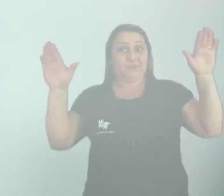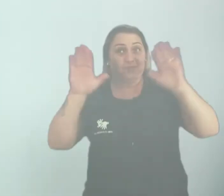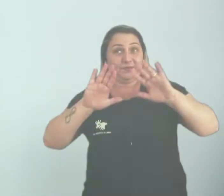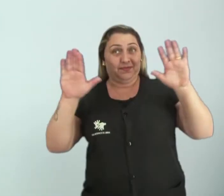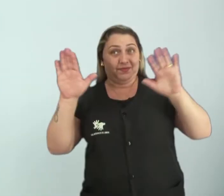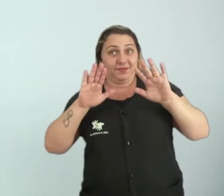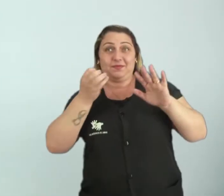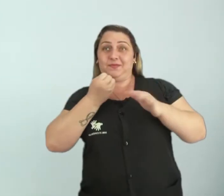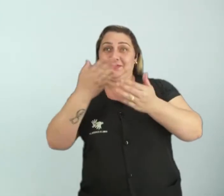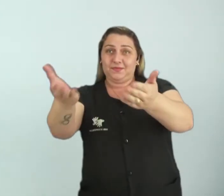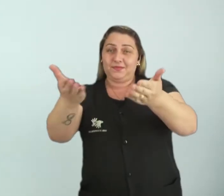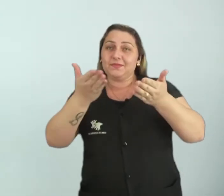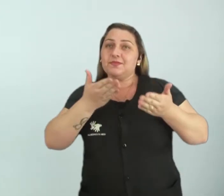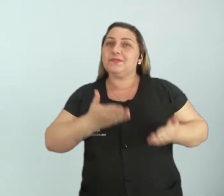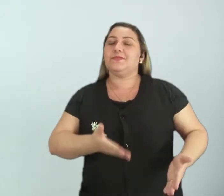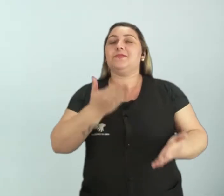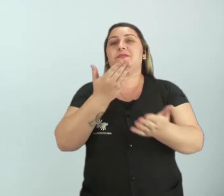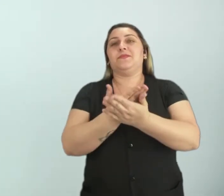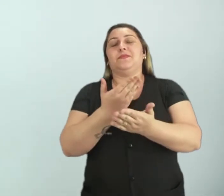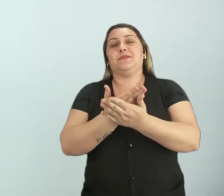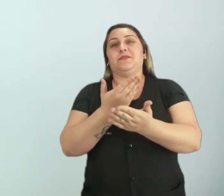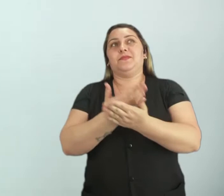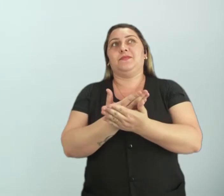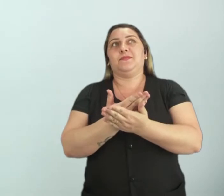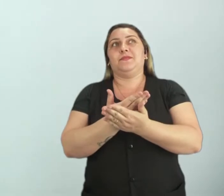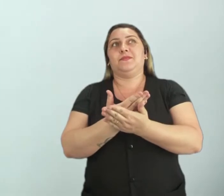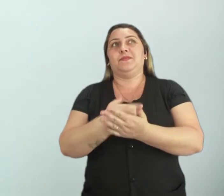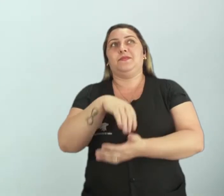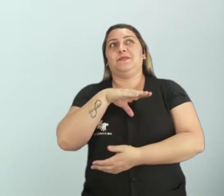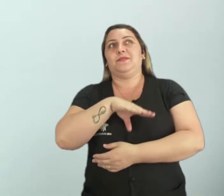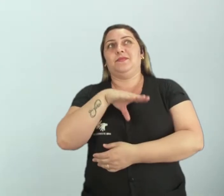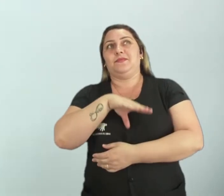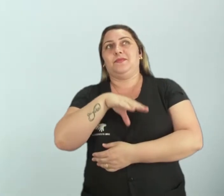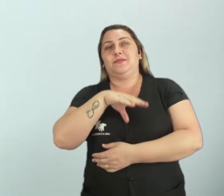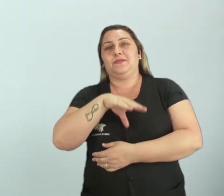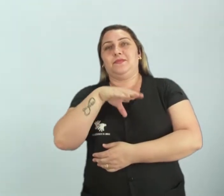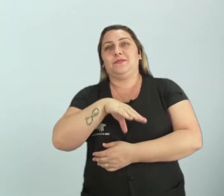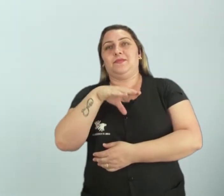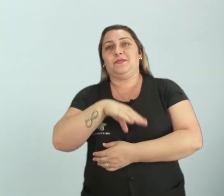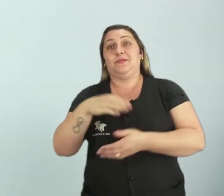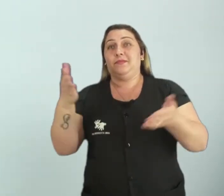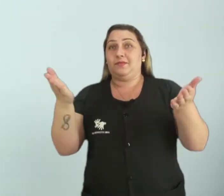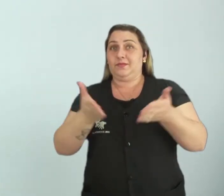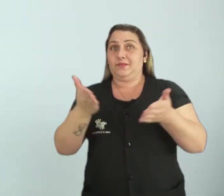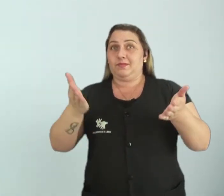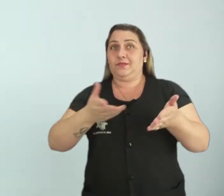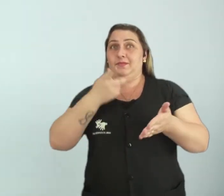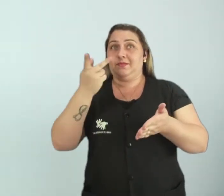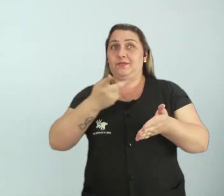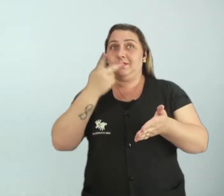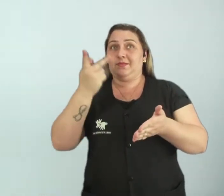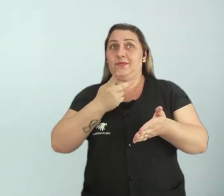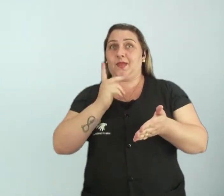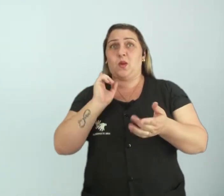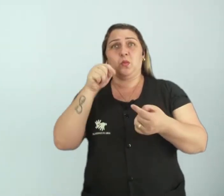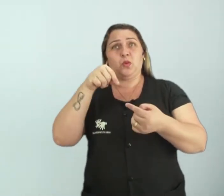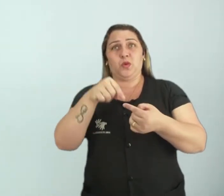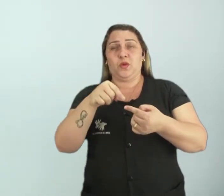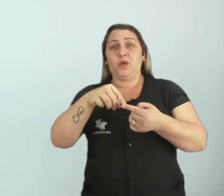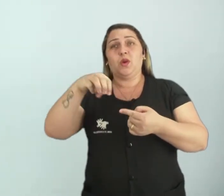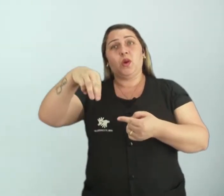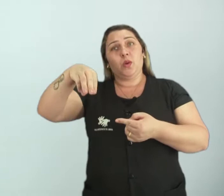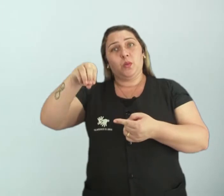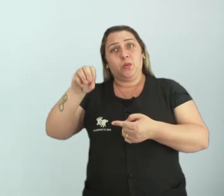Olá pessoal, sejam bem-vindos a mais uma aula de língua portuguesa. Hoje nós vamos falar sobre a função dos